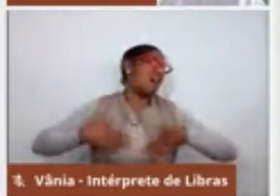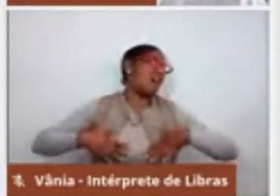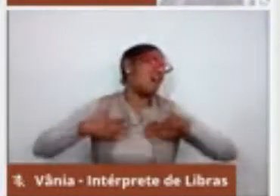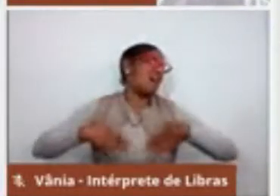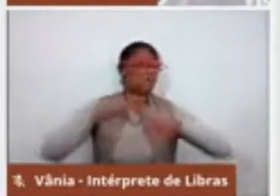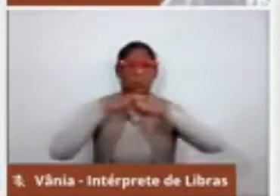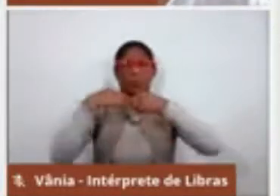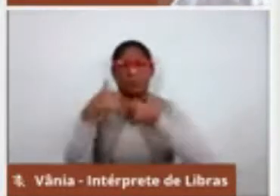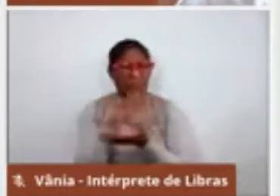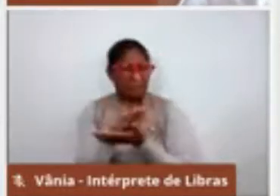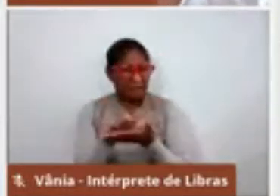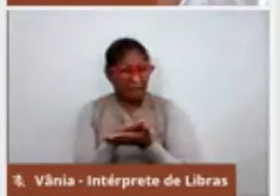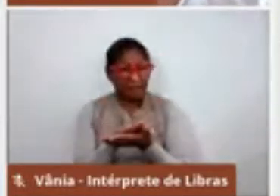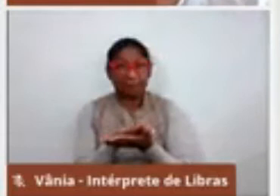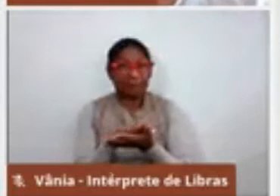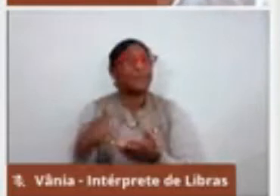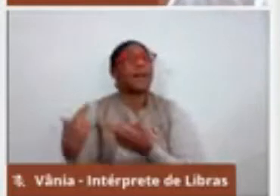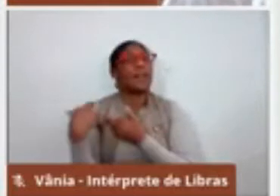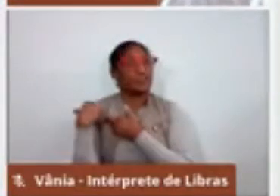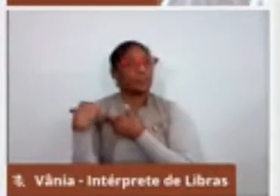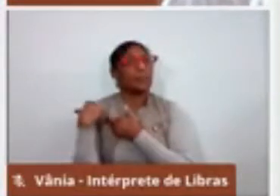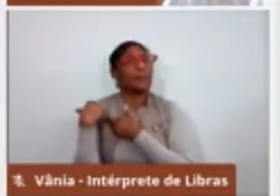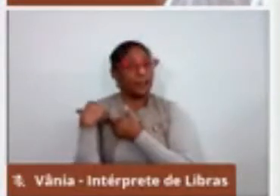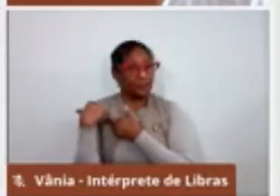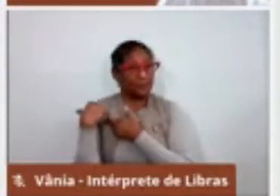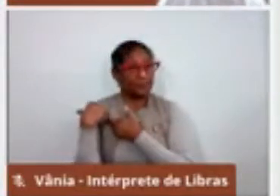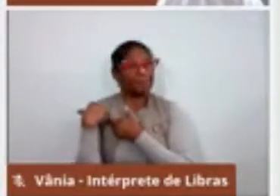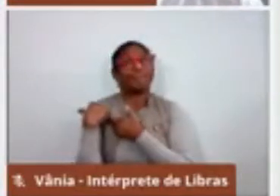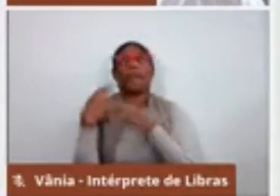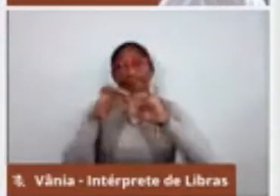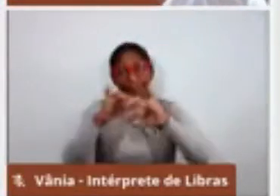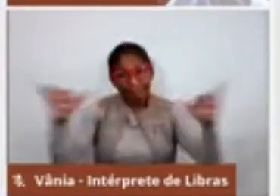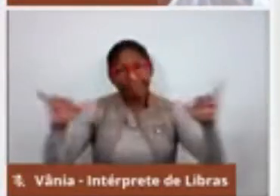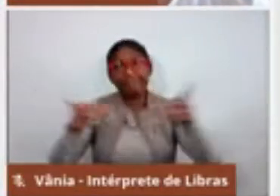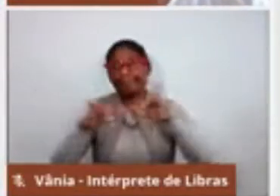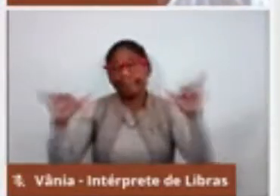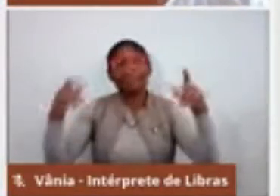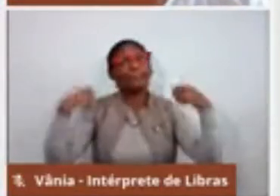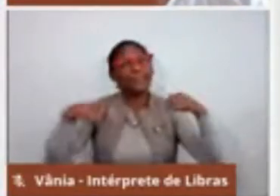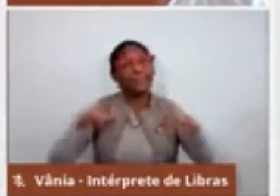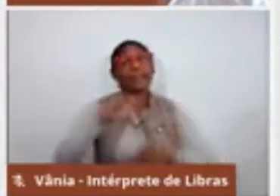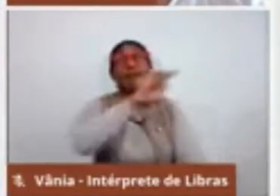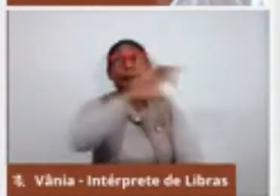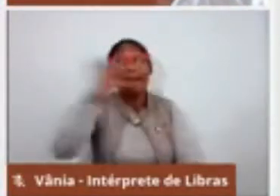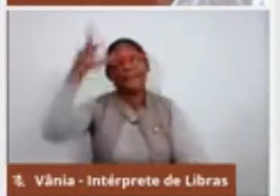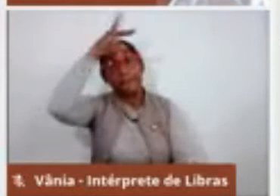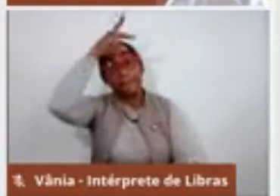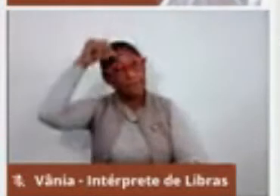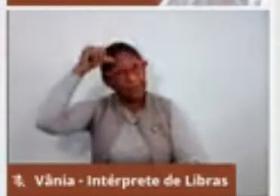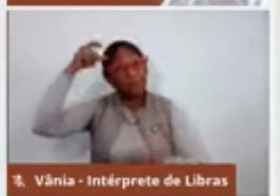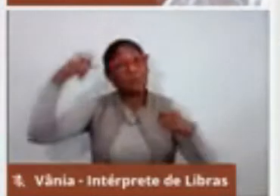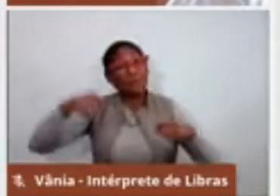coronavírus. A responsabilidade é compartilhada, e os prefeitos devem exercer na ponta essa análise